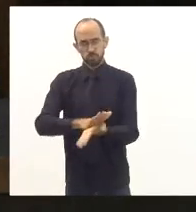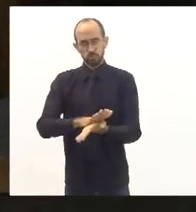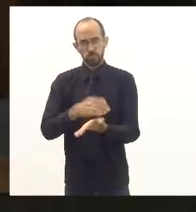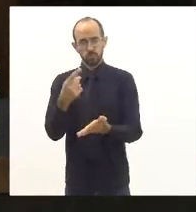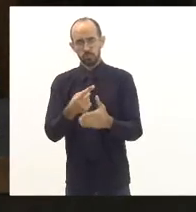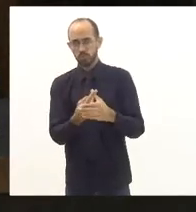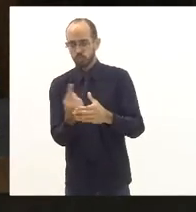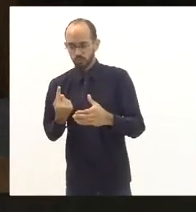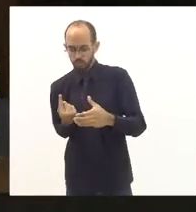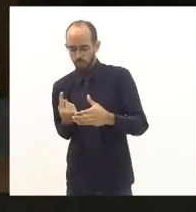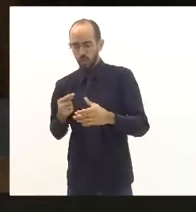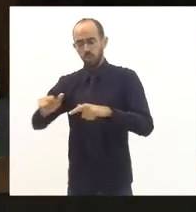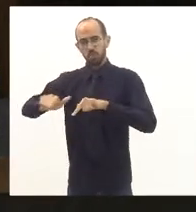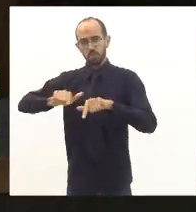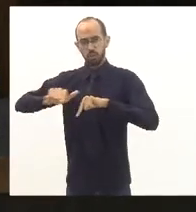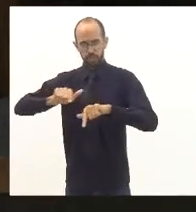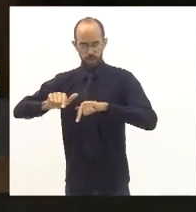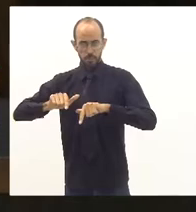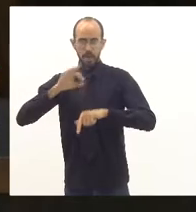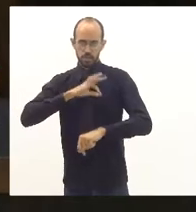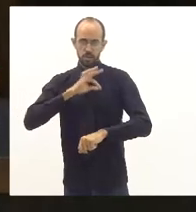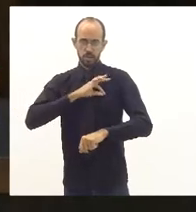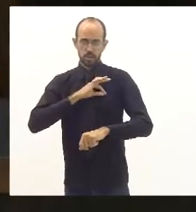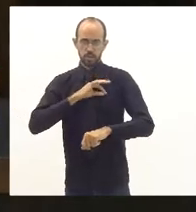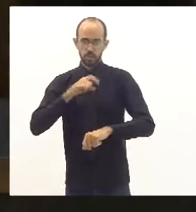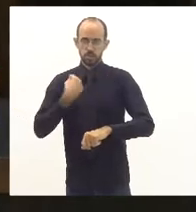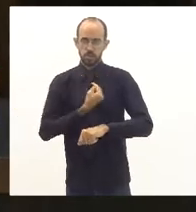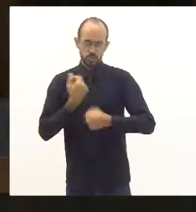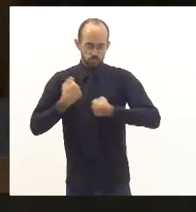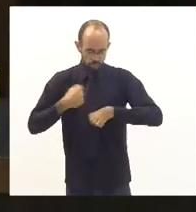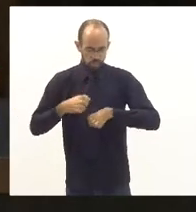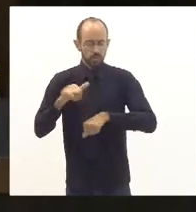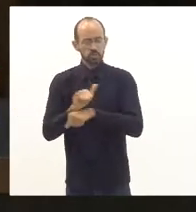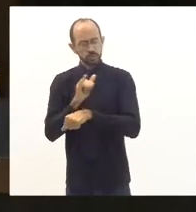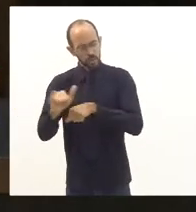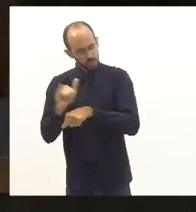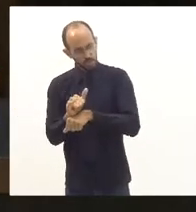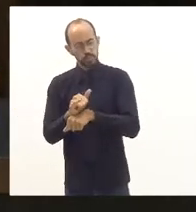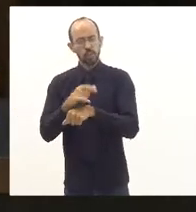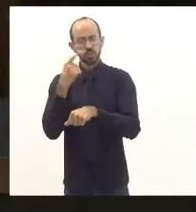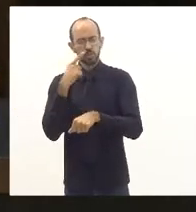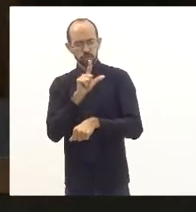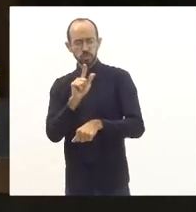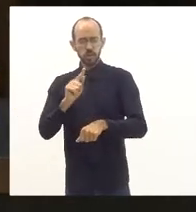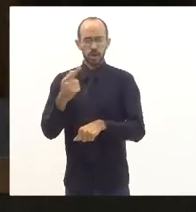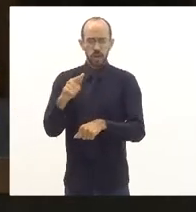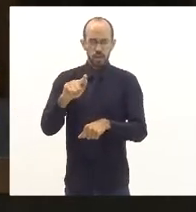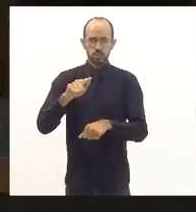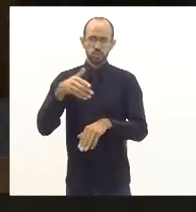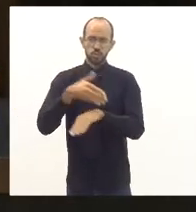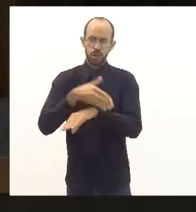dificuldade da geração de renda. Então, a gente precisa de estratégias que garantam isso,